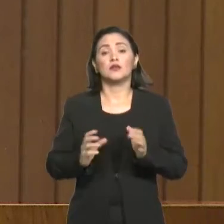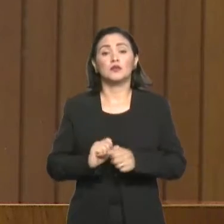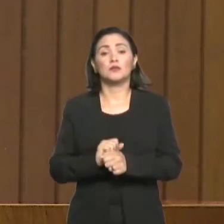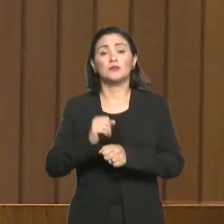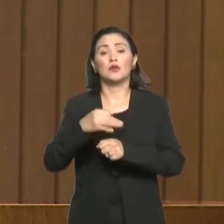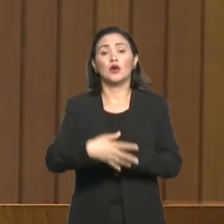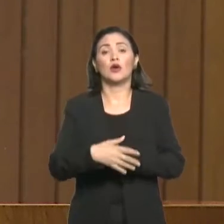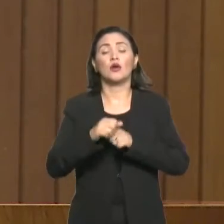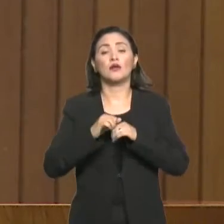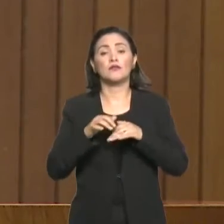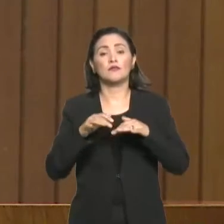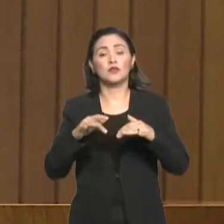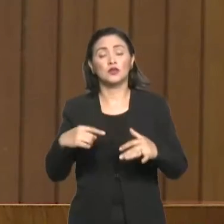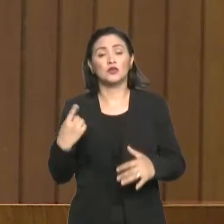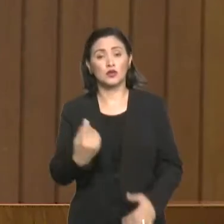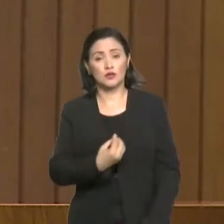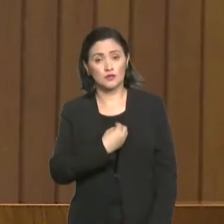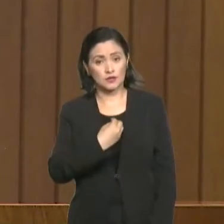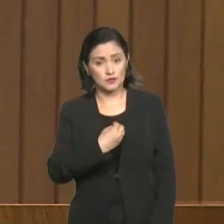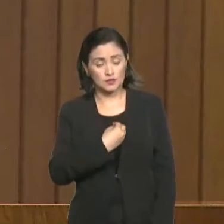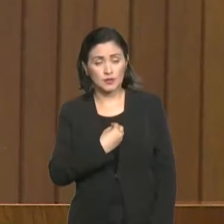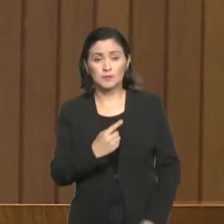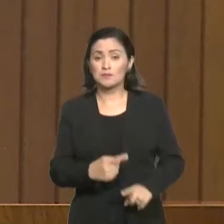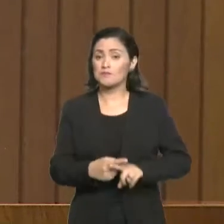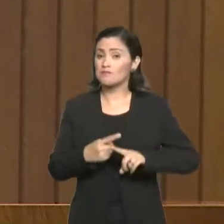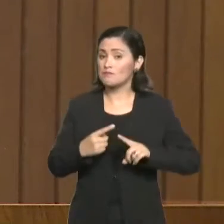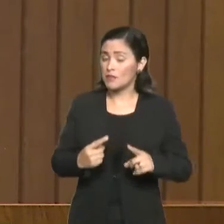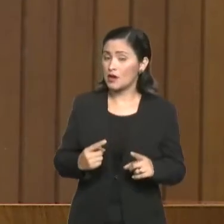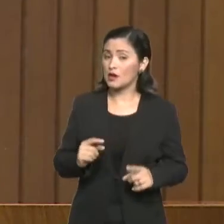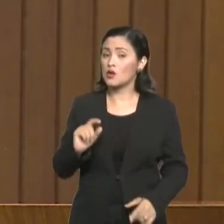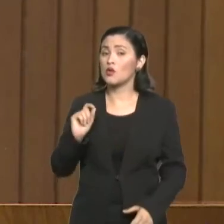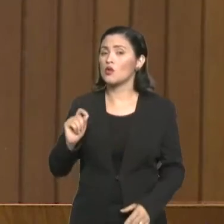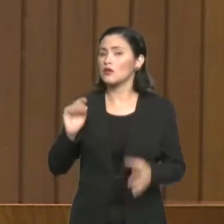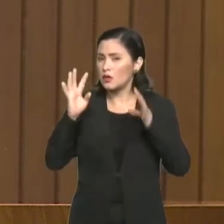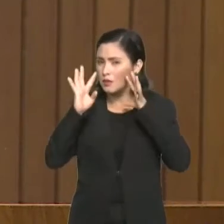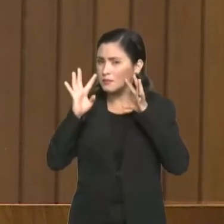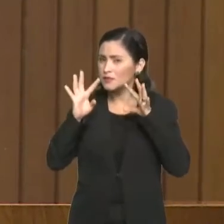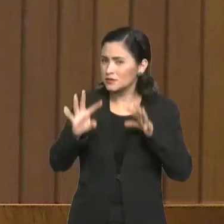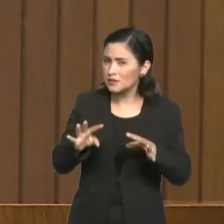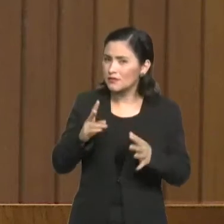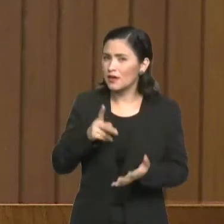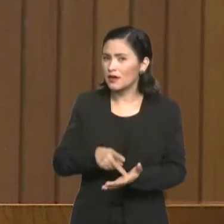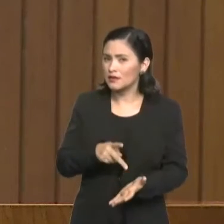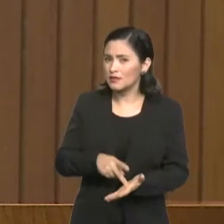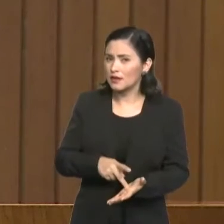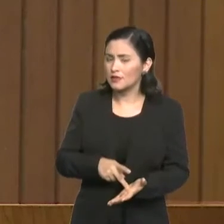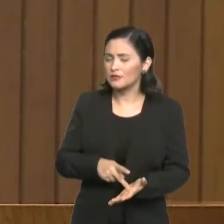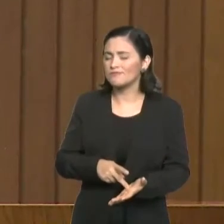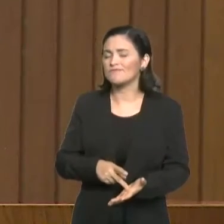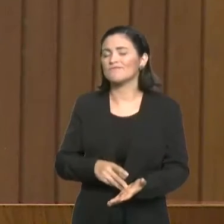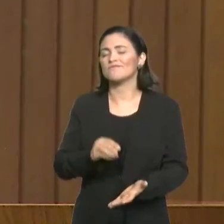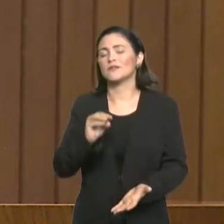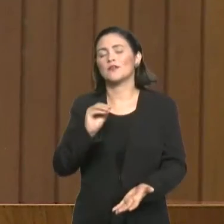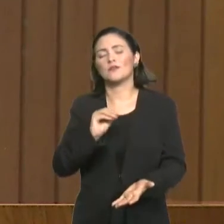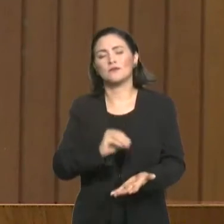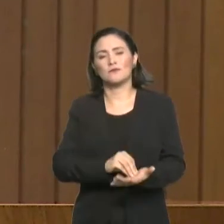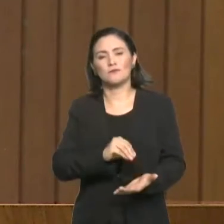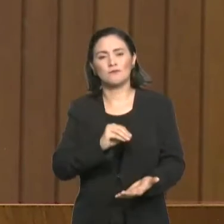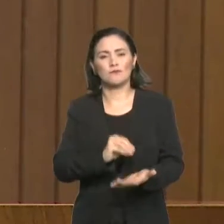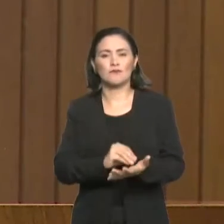nós estamos observando na prática é um total despreparo que